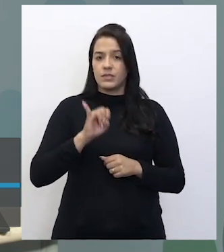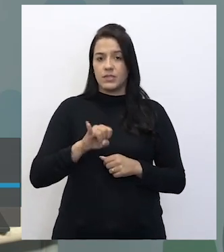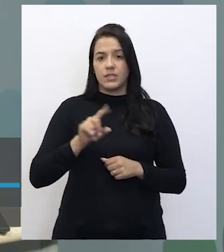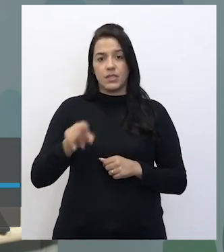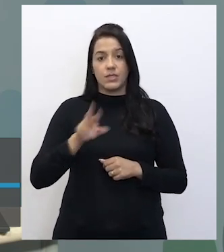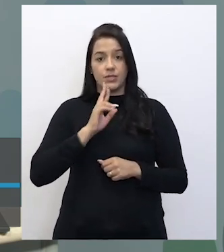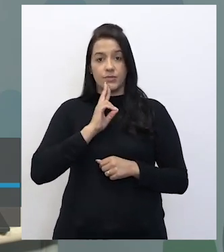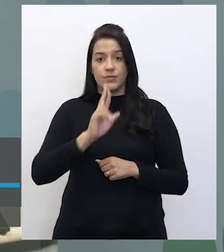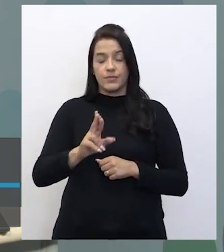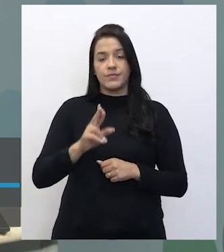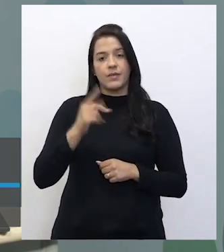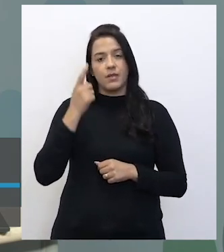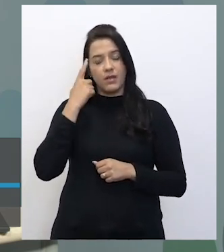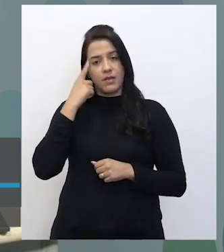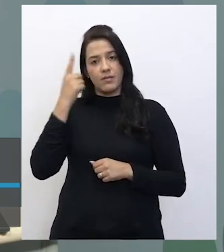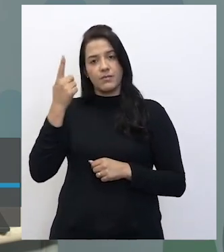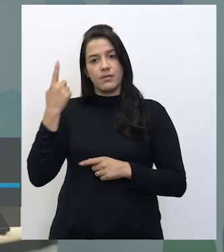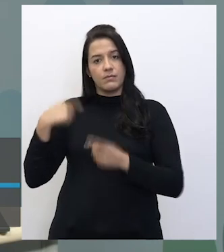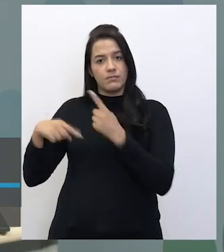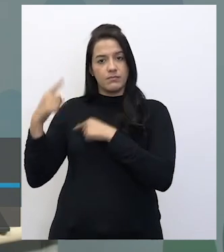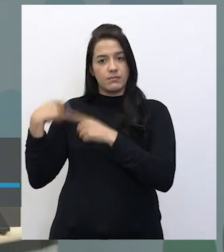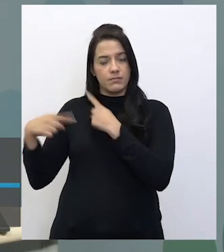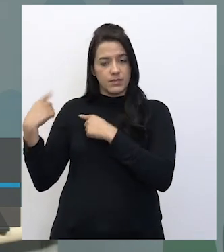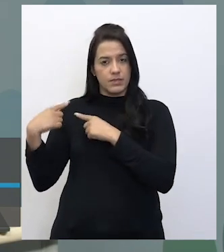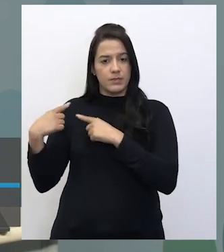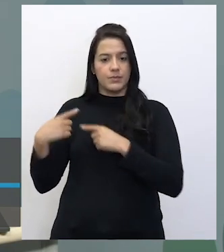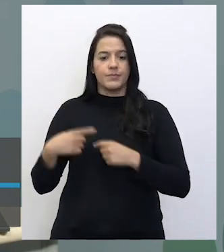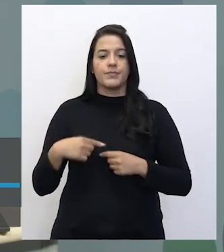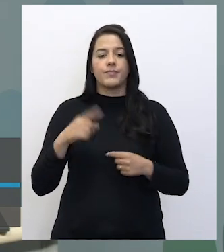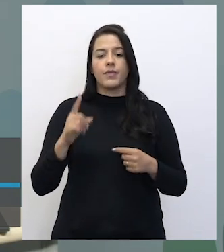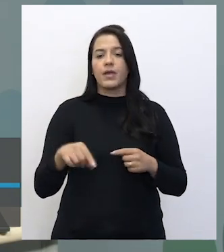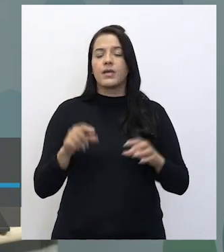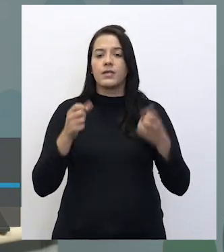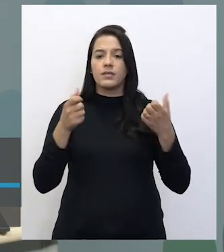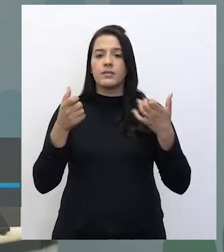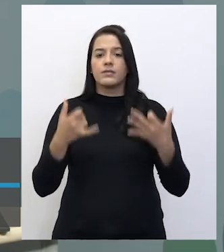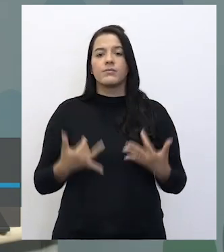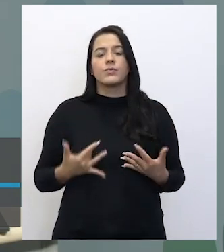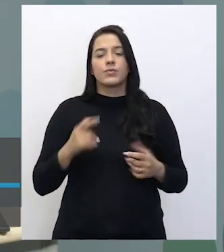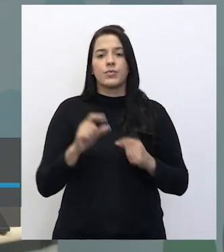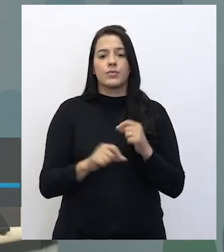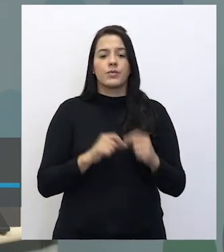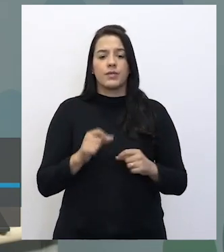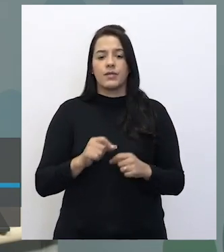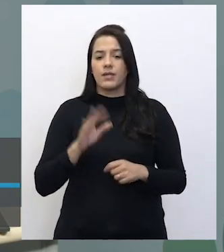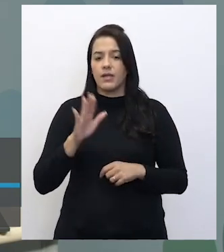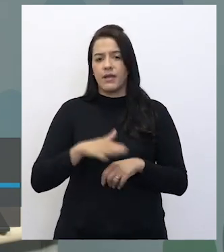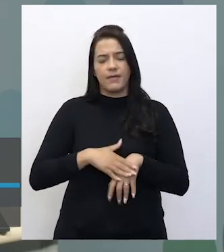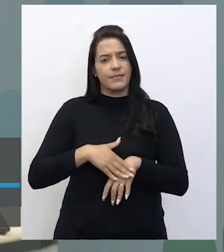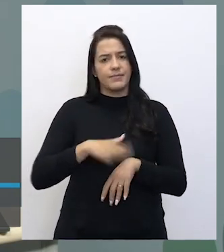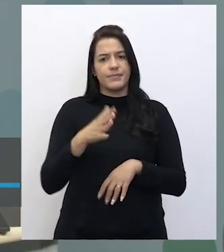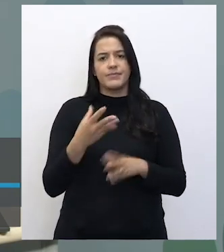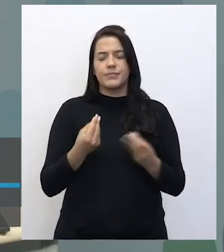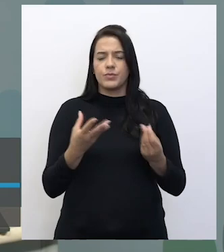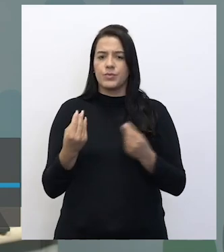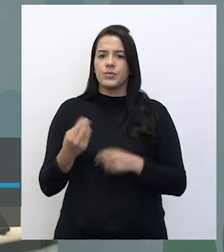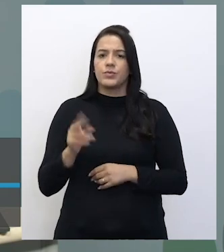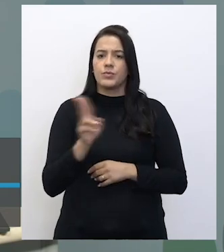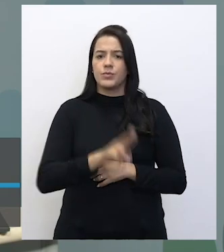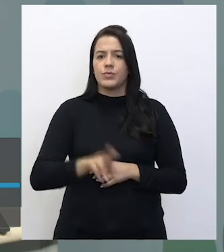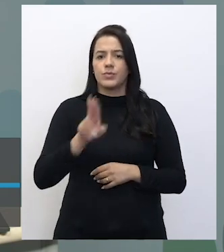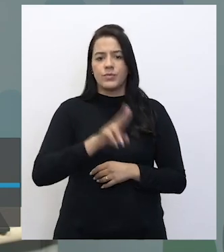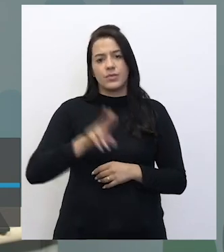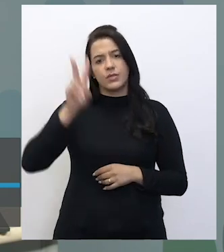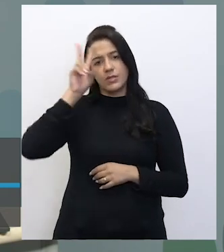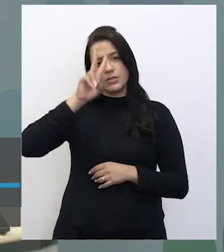pelo negativo. A definição pelo negativo, pessoal, é um procedimento bastante utilizado na história